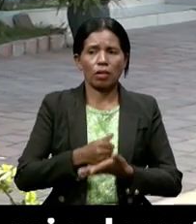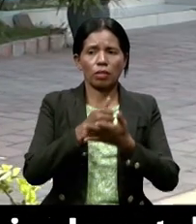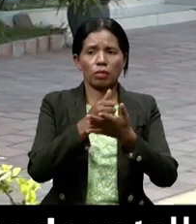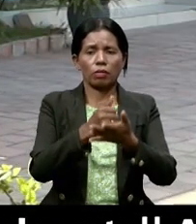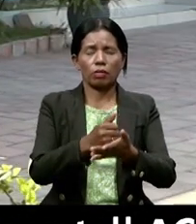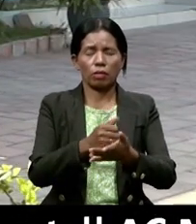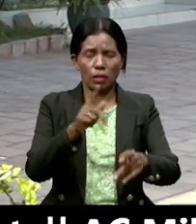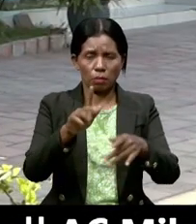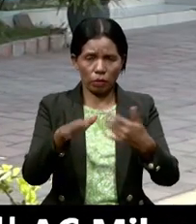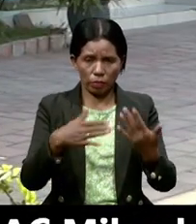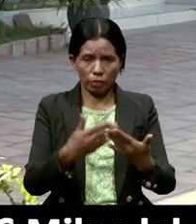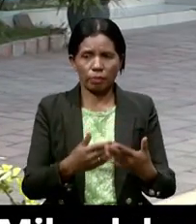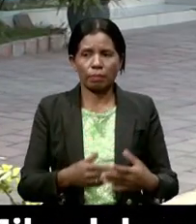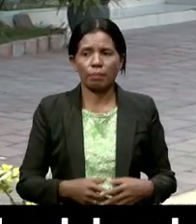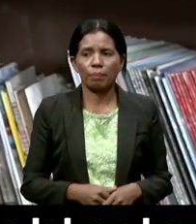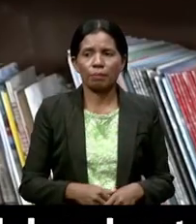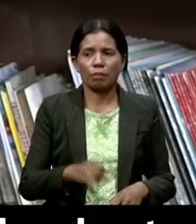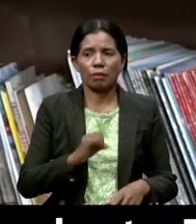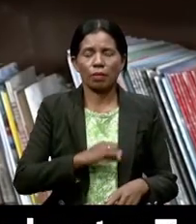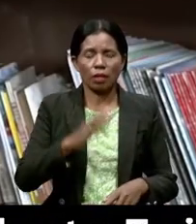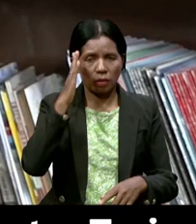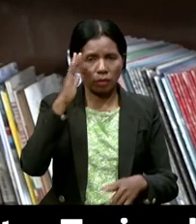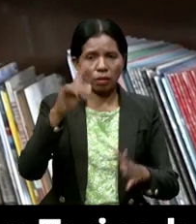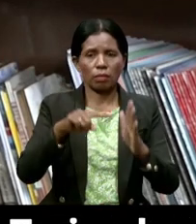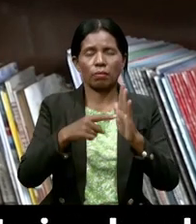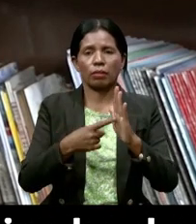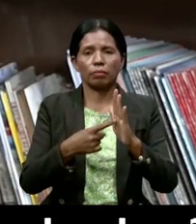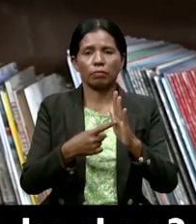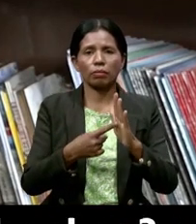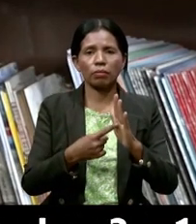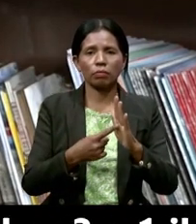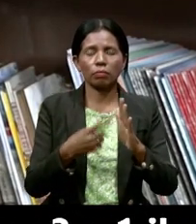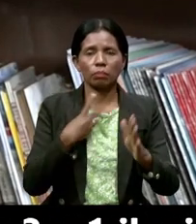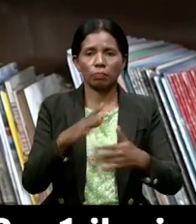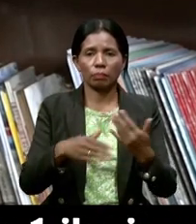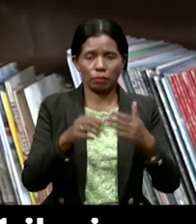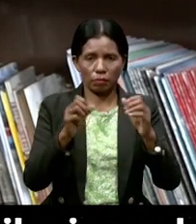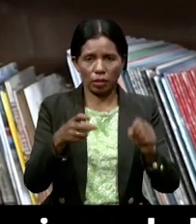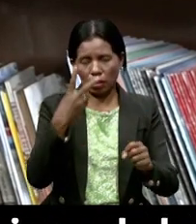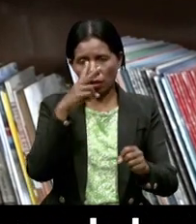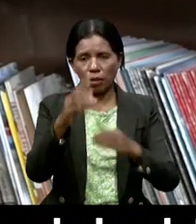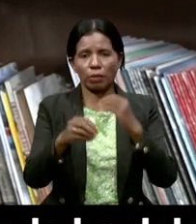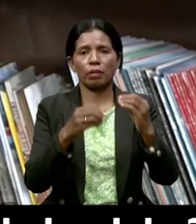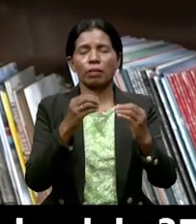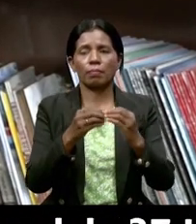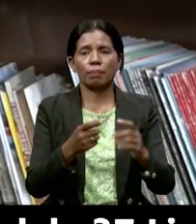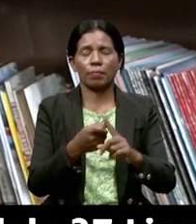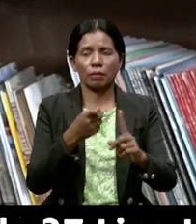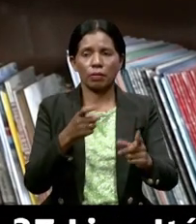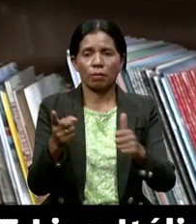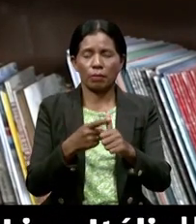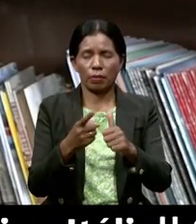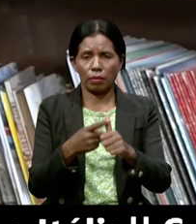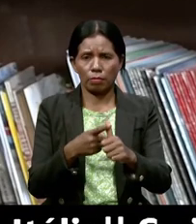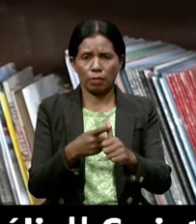da comunidade. Hau Hanoi, Hau Itautoto Belharekatak, Husi início